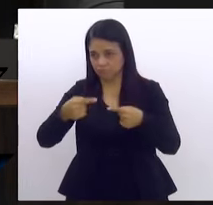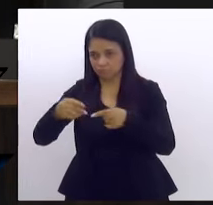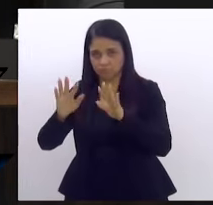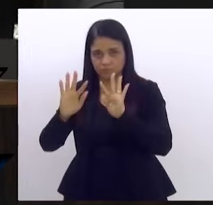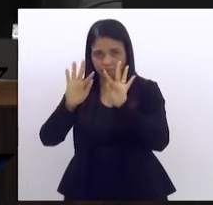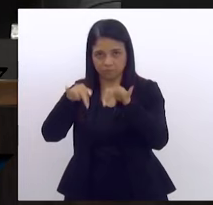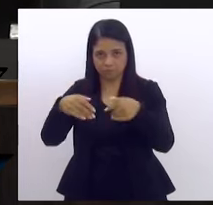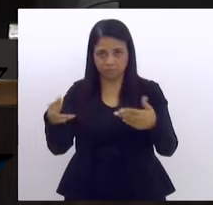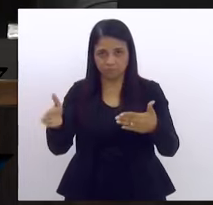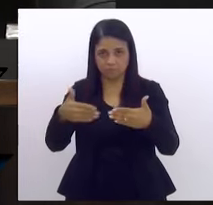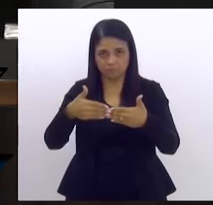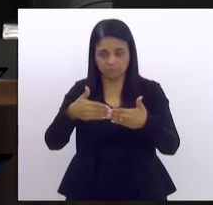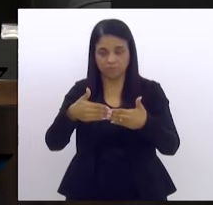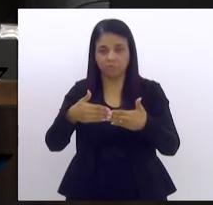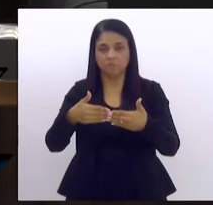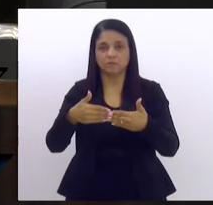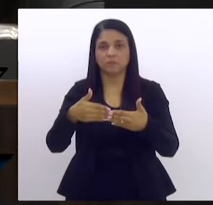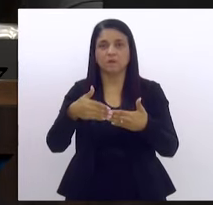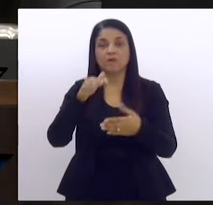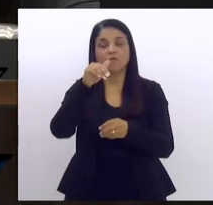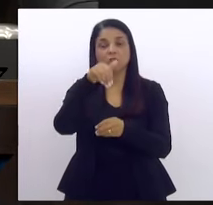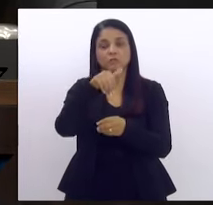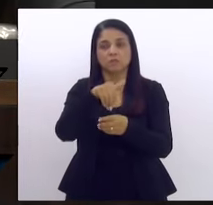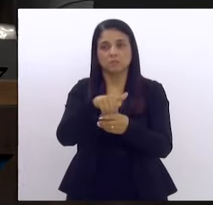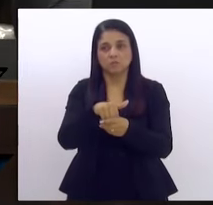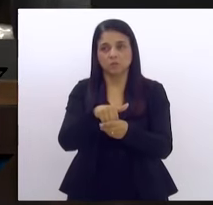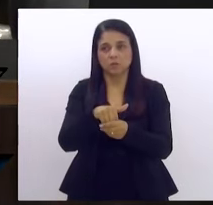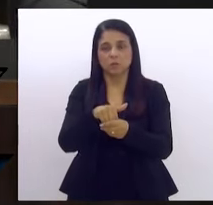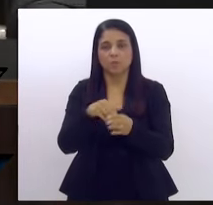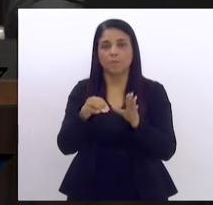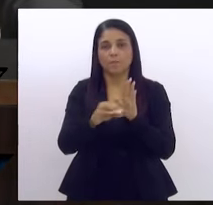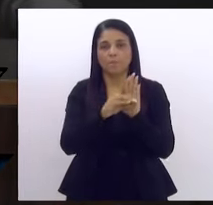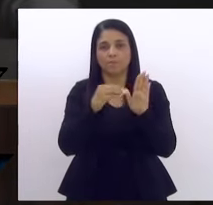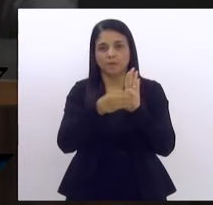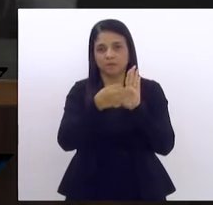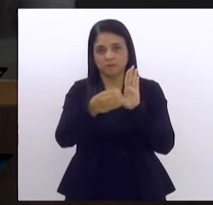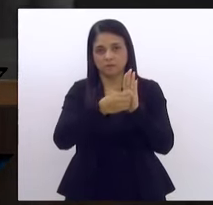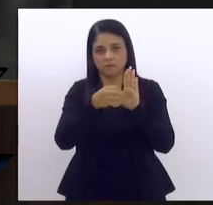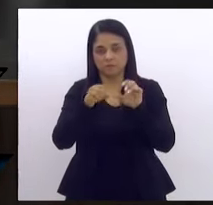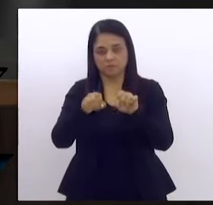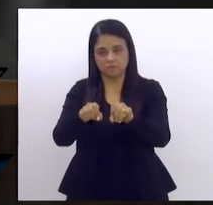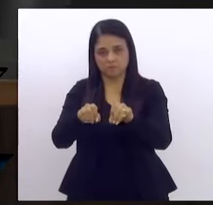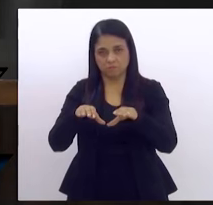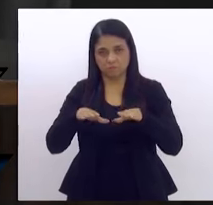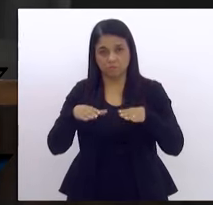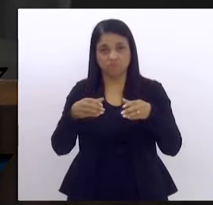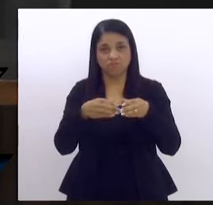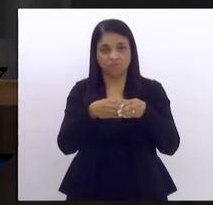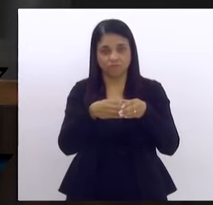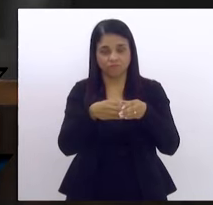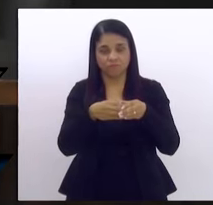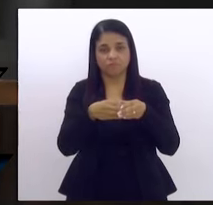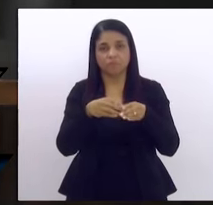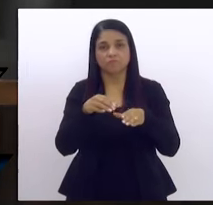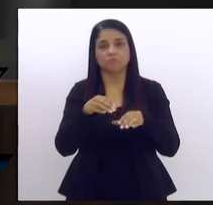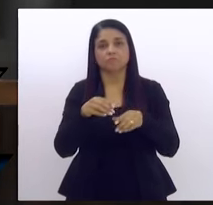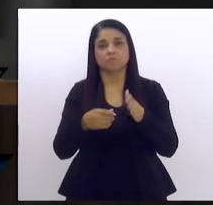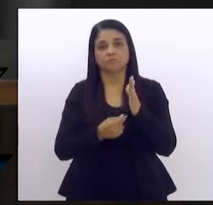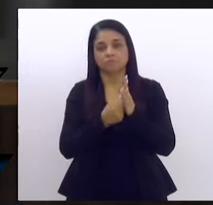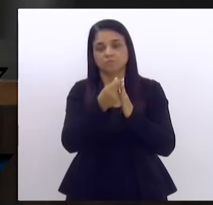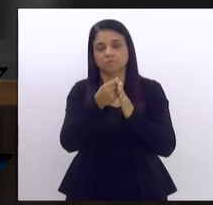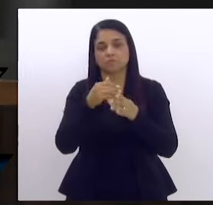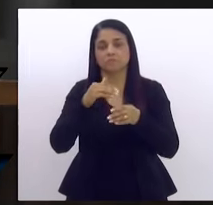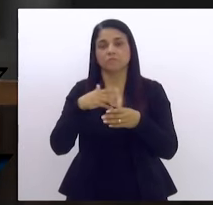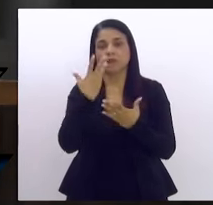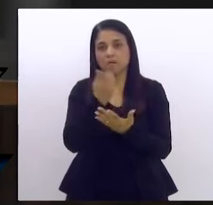discutir, encerrada a discussão. Em votação, parecer da Comissão de Orçamento. Senhores que aprovam, permaneçam como estão. Aprovado, vai a